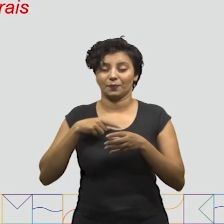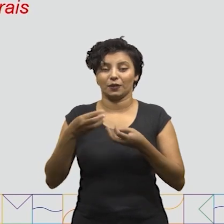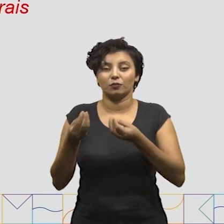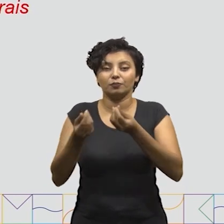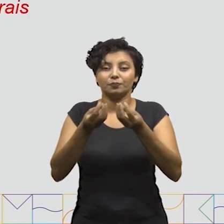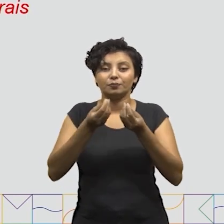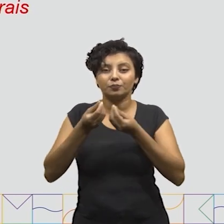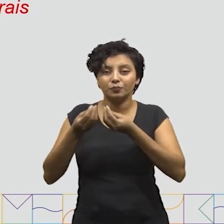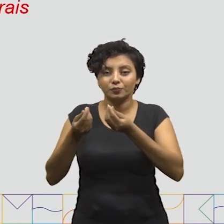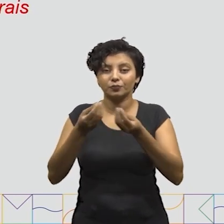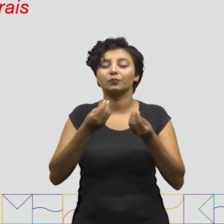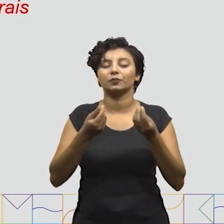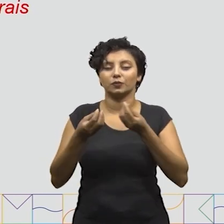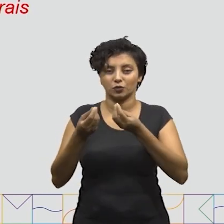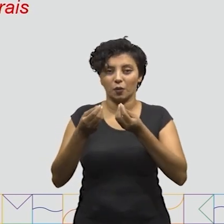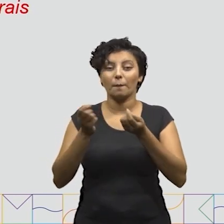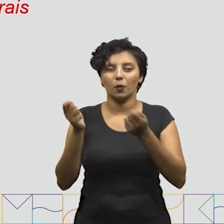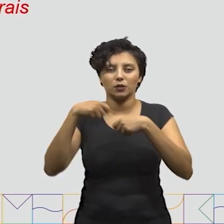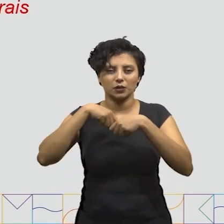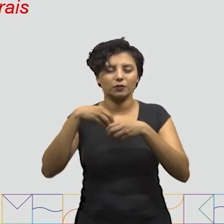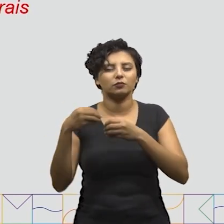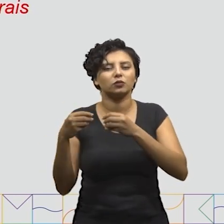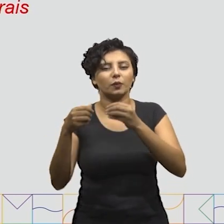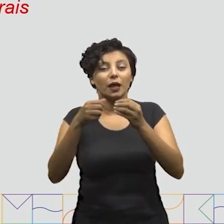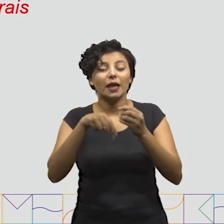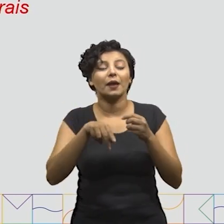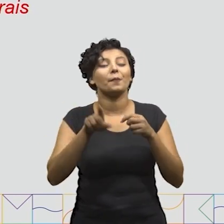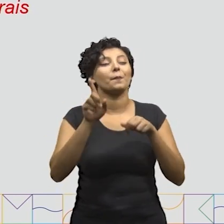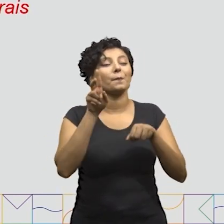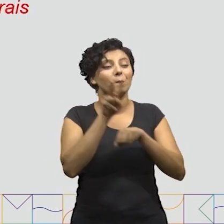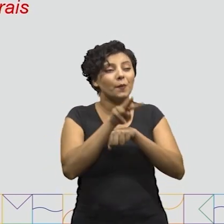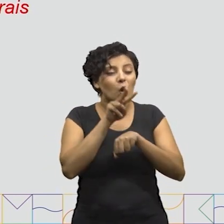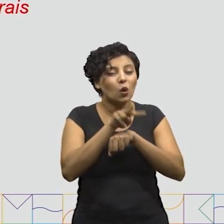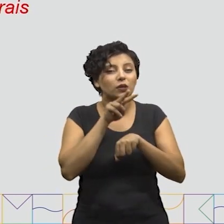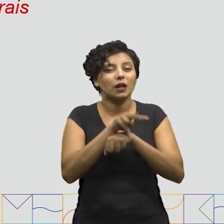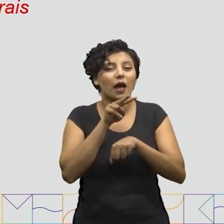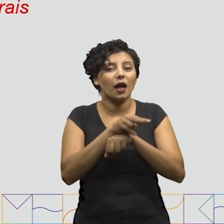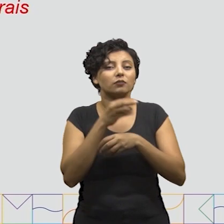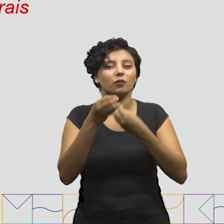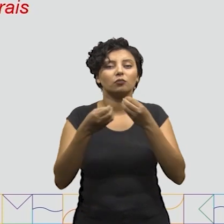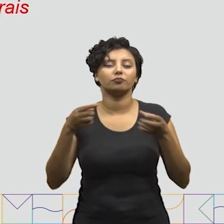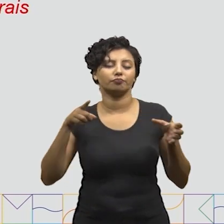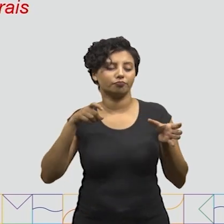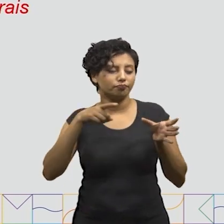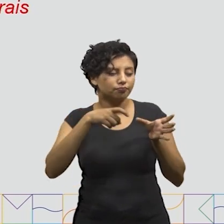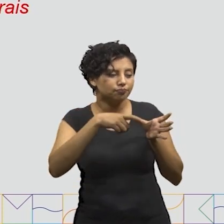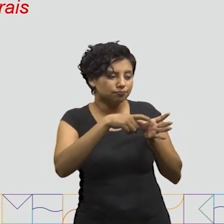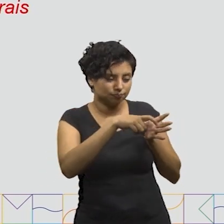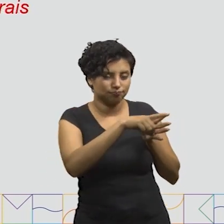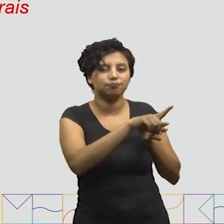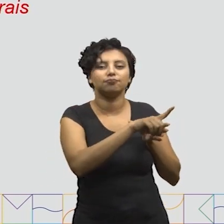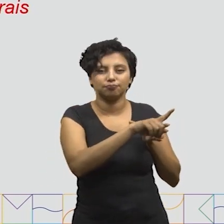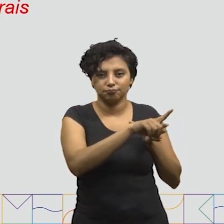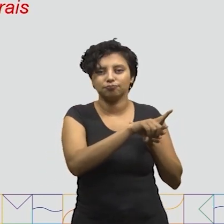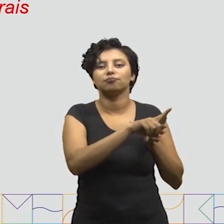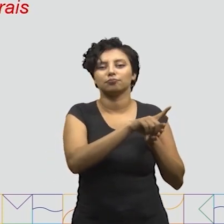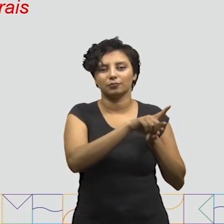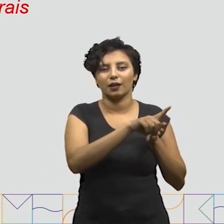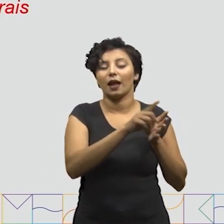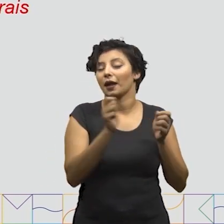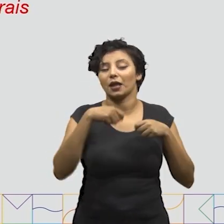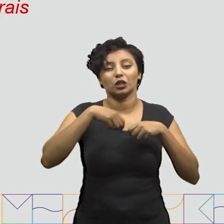as glândulas bulbouretrais fazem parte do sistema reprodutor. Elas são responsáveis por produzir e expelir